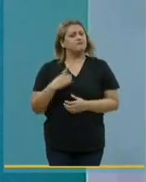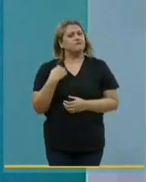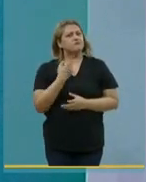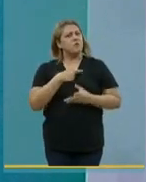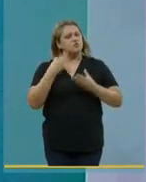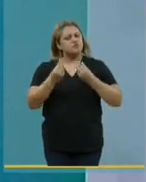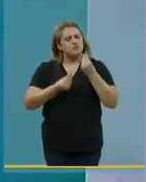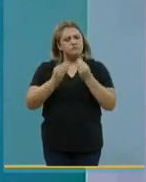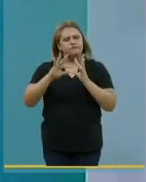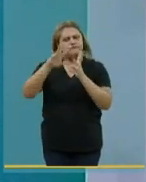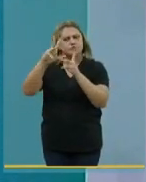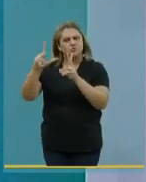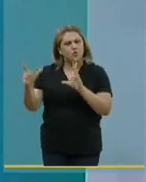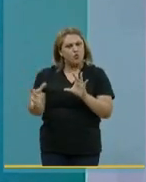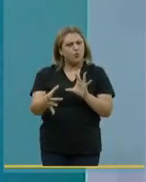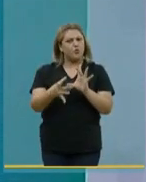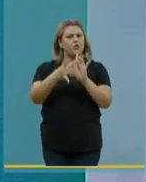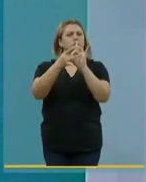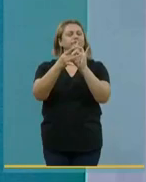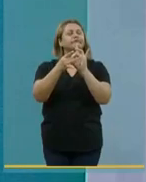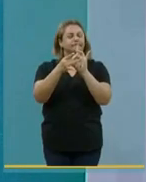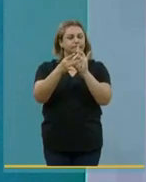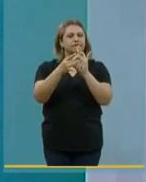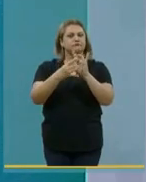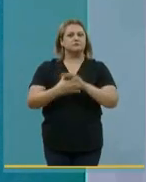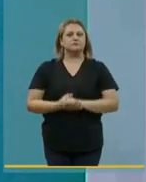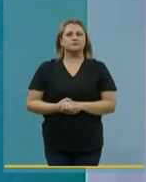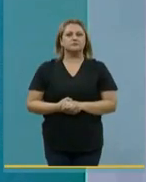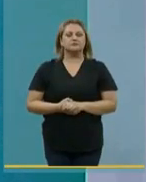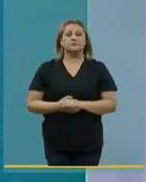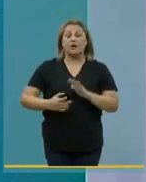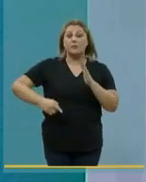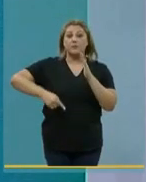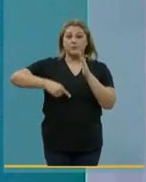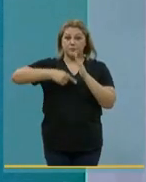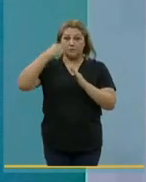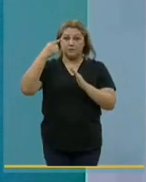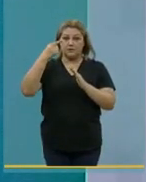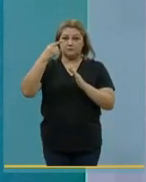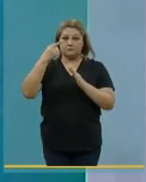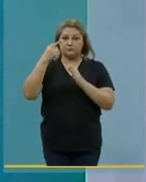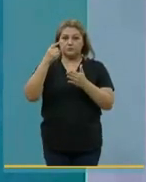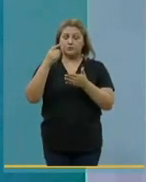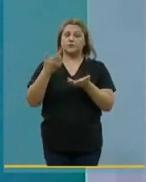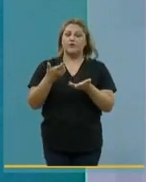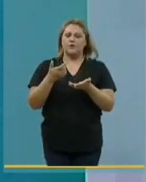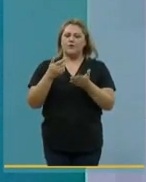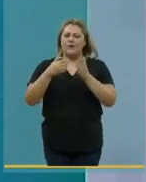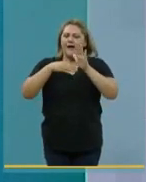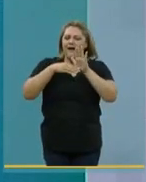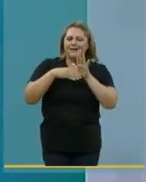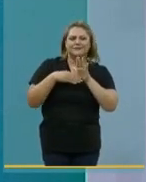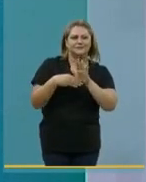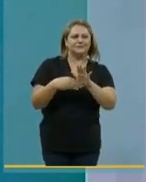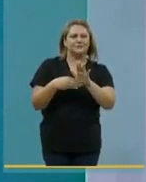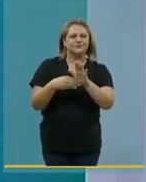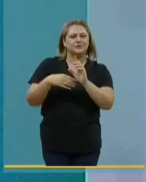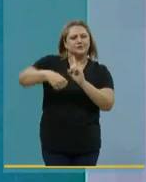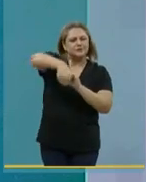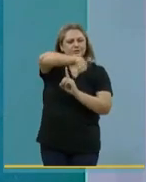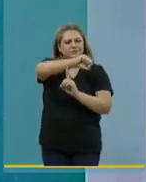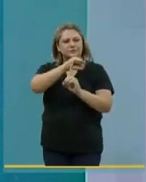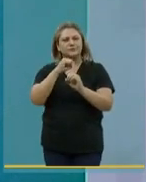conjunto em primeiro lugar voltar a investir no social deus distribuiu talento